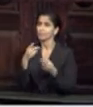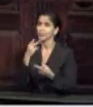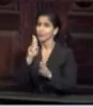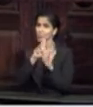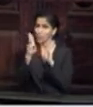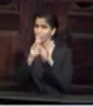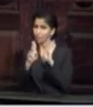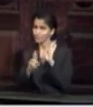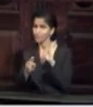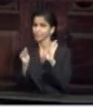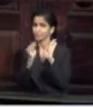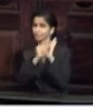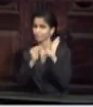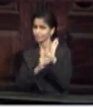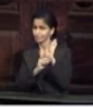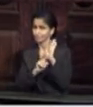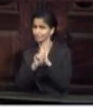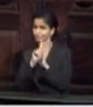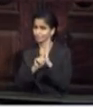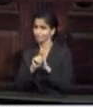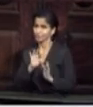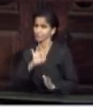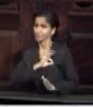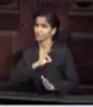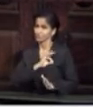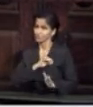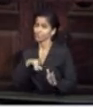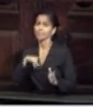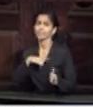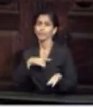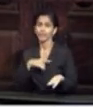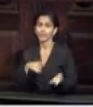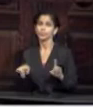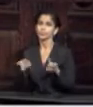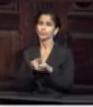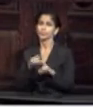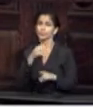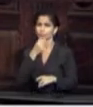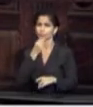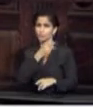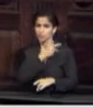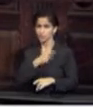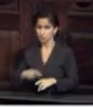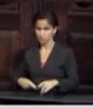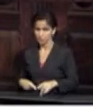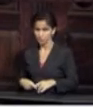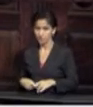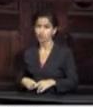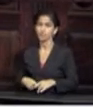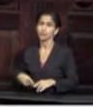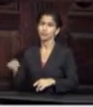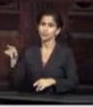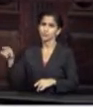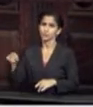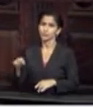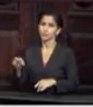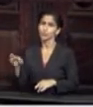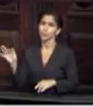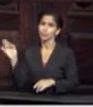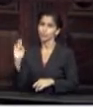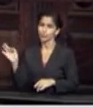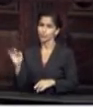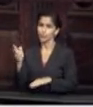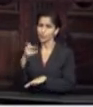Jato. E o senhor presidente da República, Michel Temer, nomeia Moreira Franco para